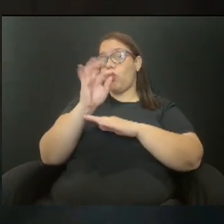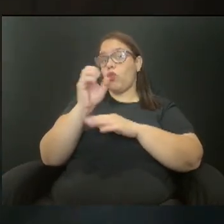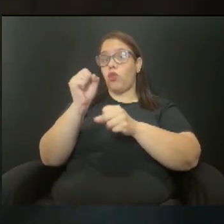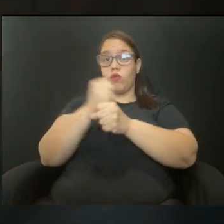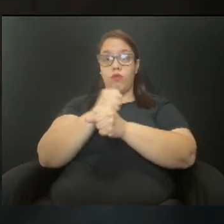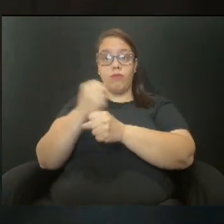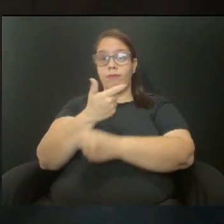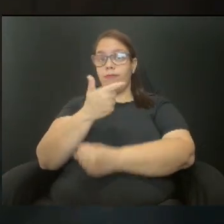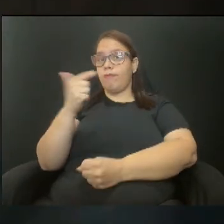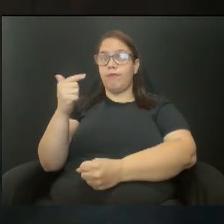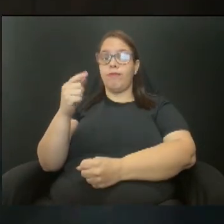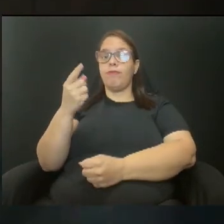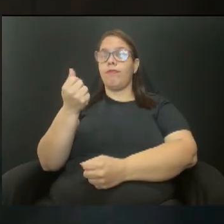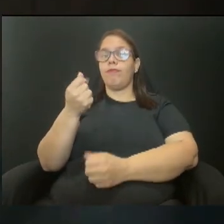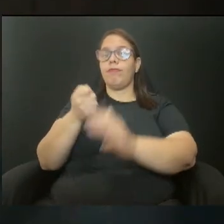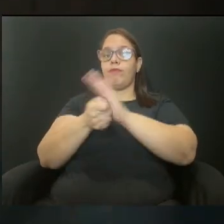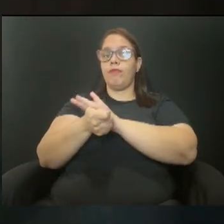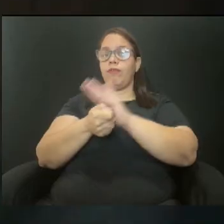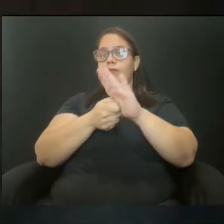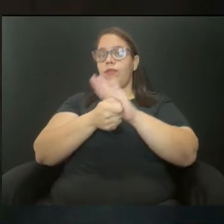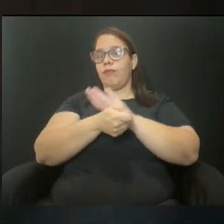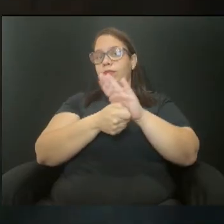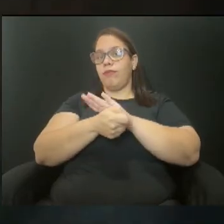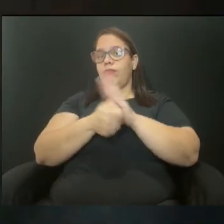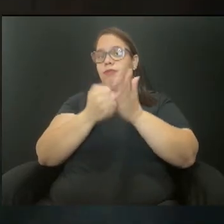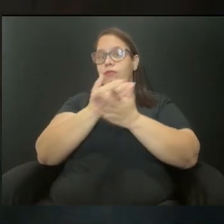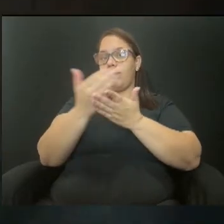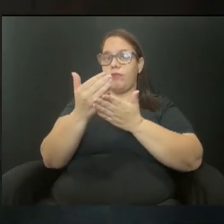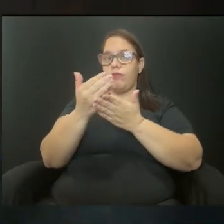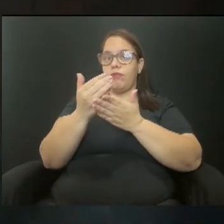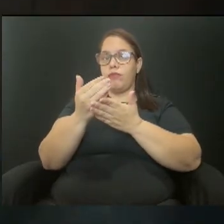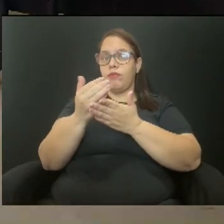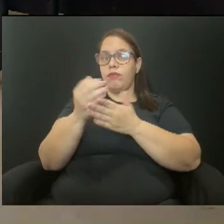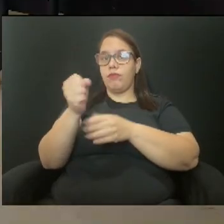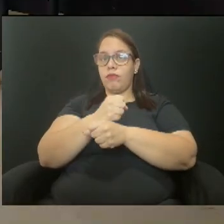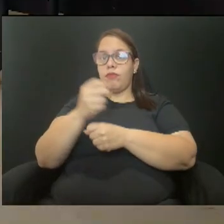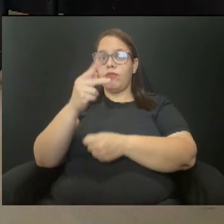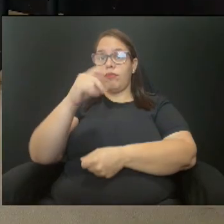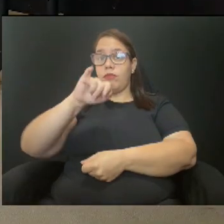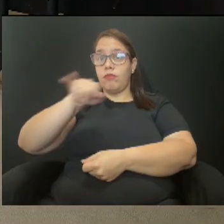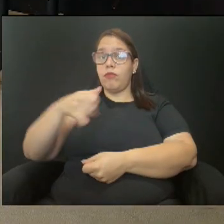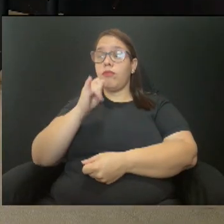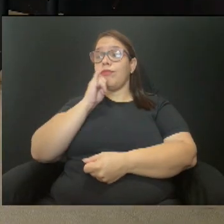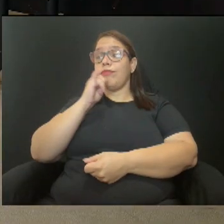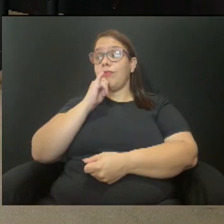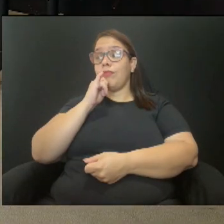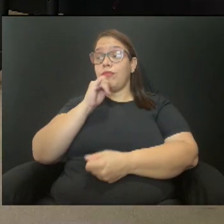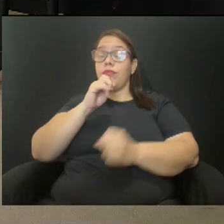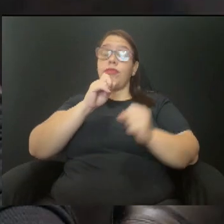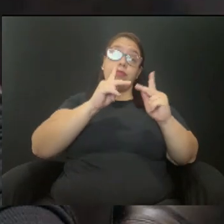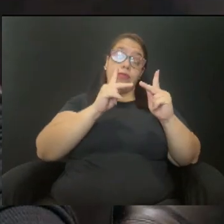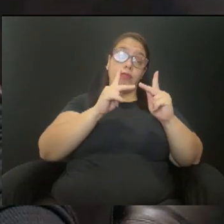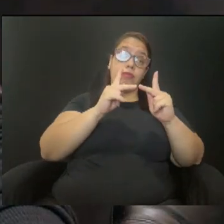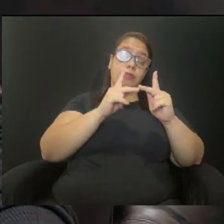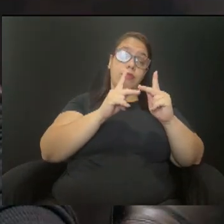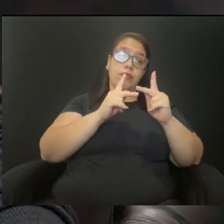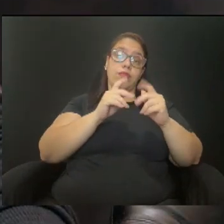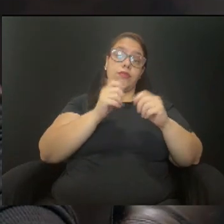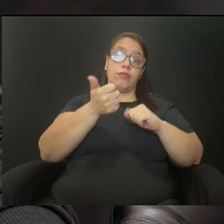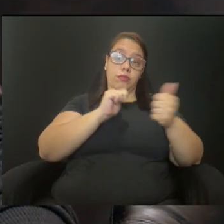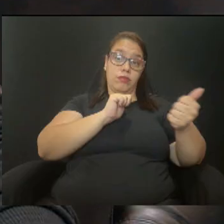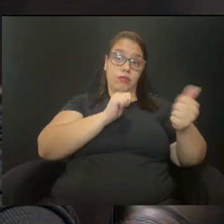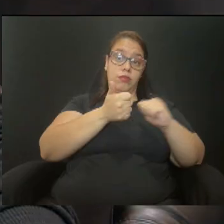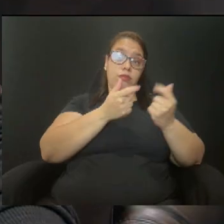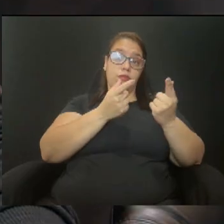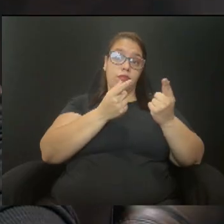para investir, para começar como um construtor PJ", por exemplo. Tá, aí ele tem que reavaliar os custos da decisão